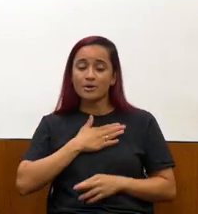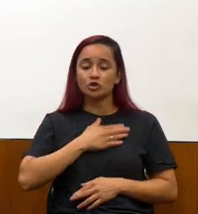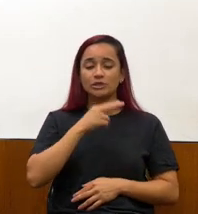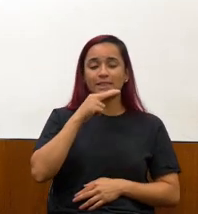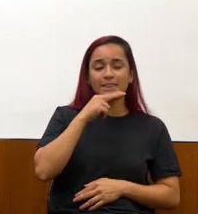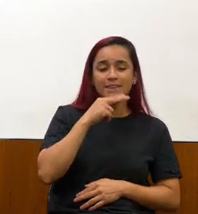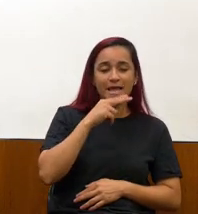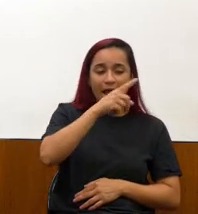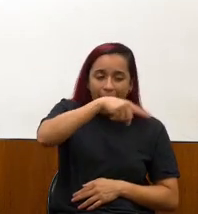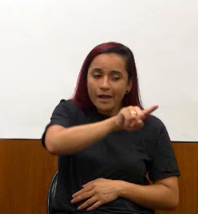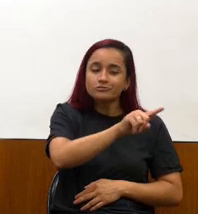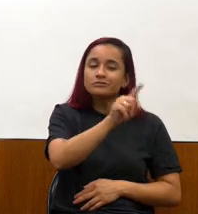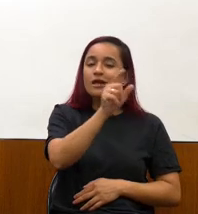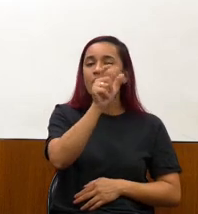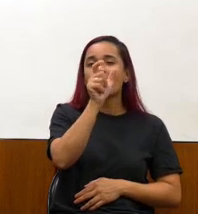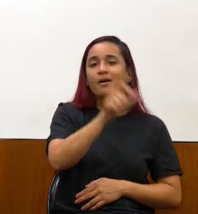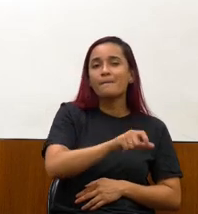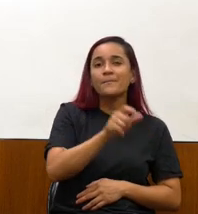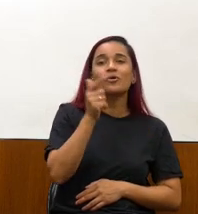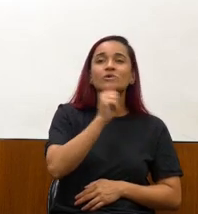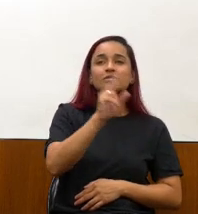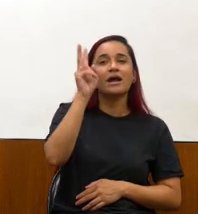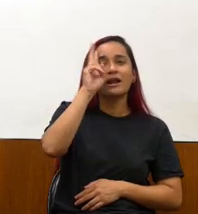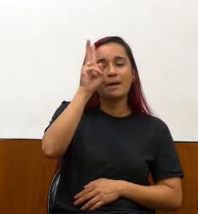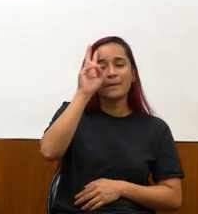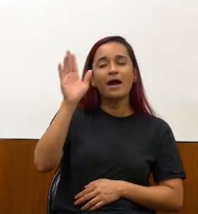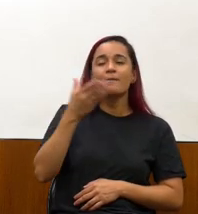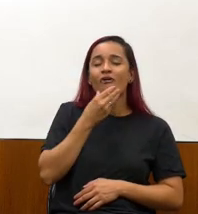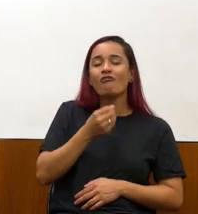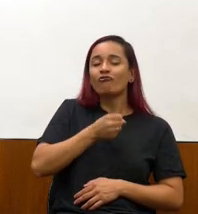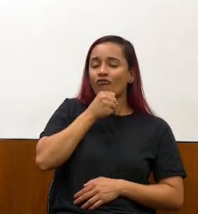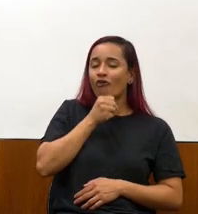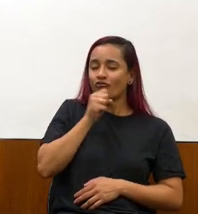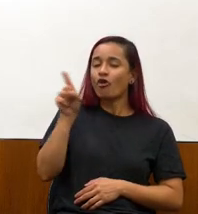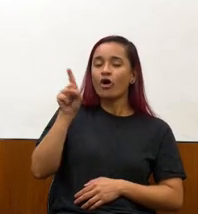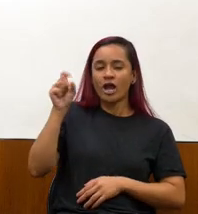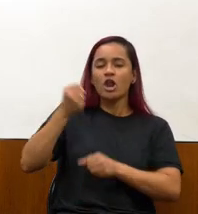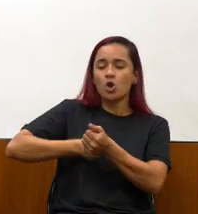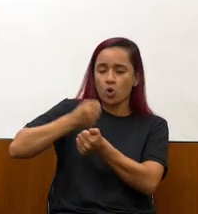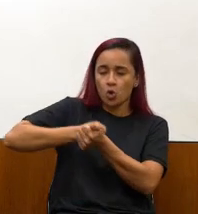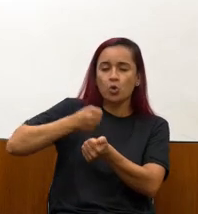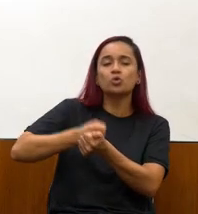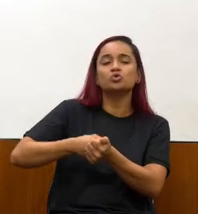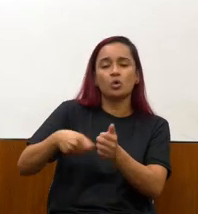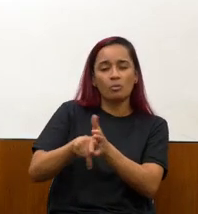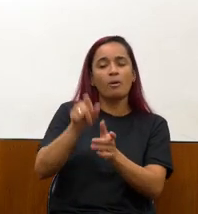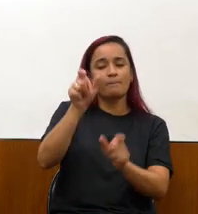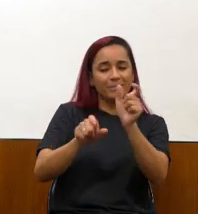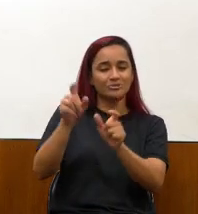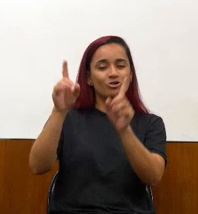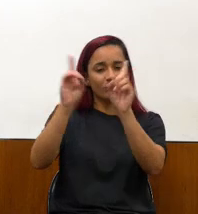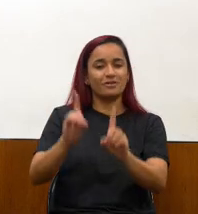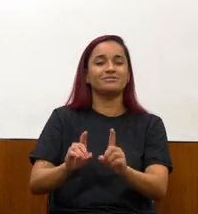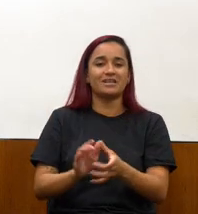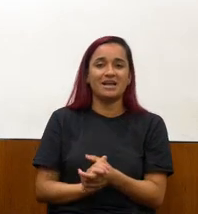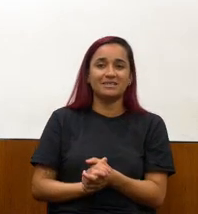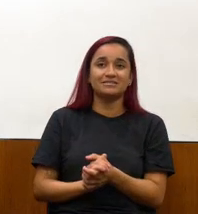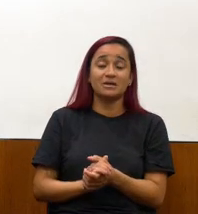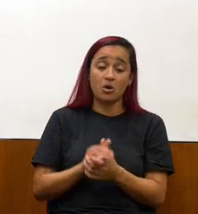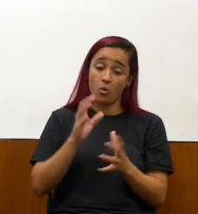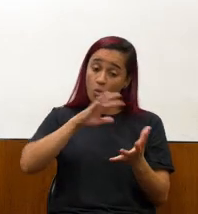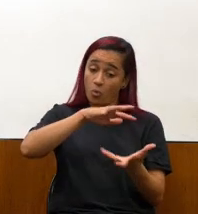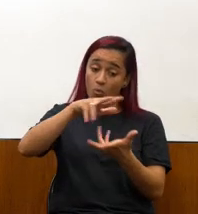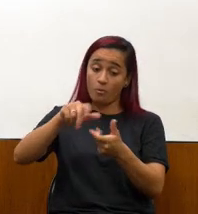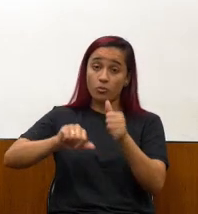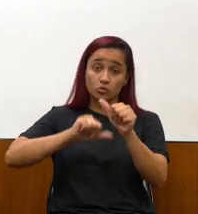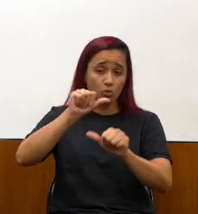deles com muito carinho e entender que o mundo ele mudou bastante, que não é o mesmo mundo de 60 anos